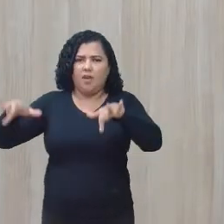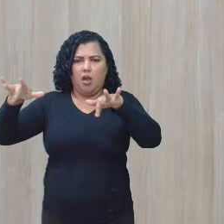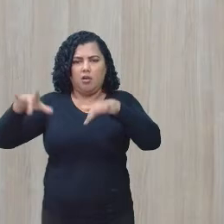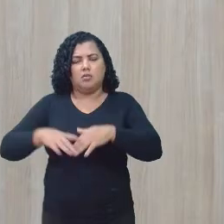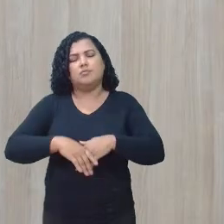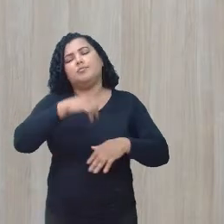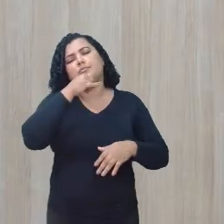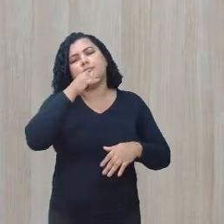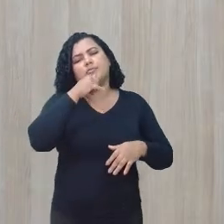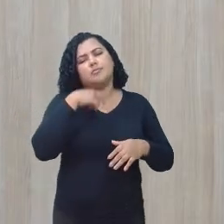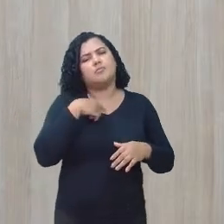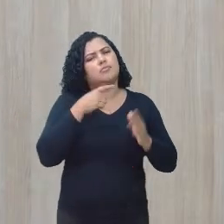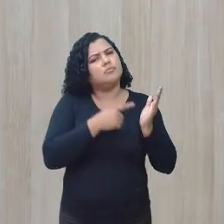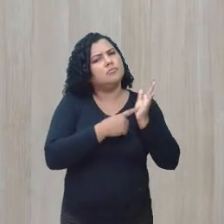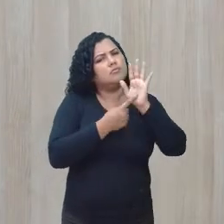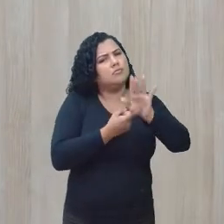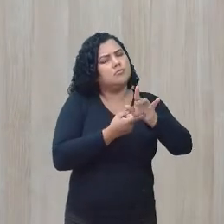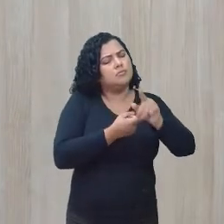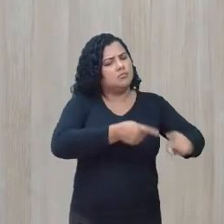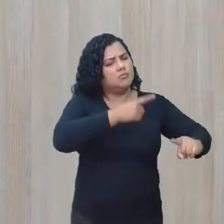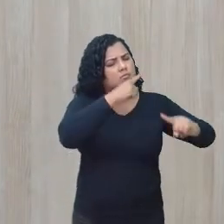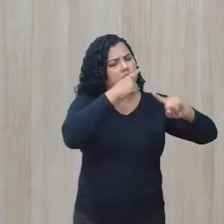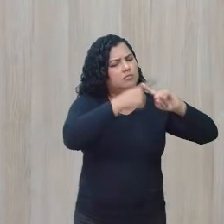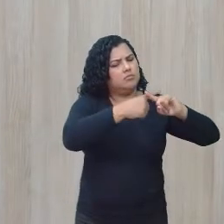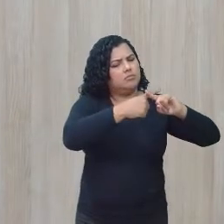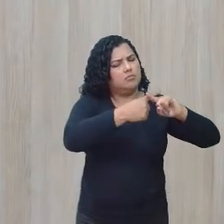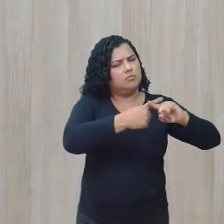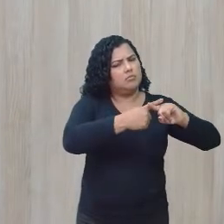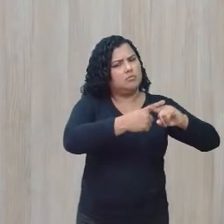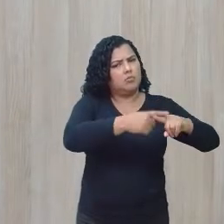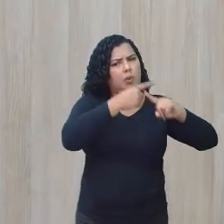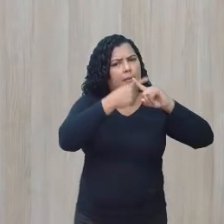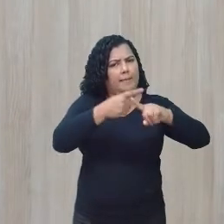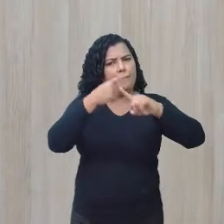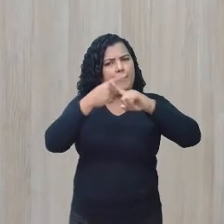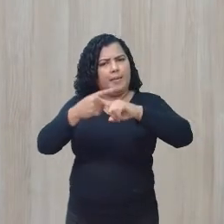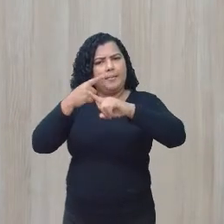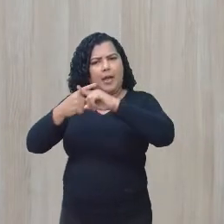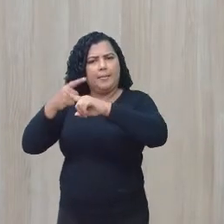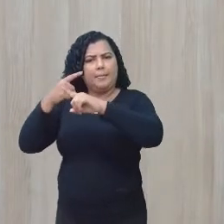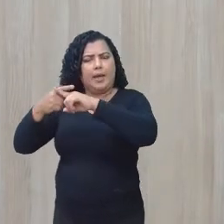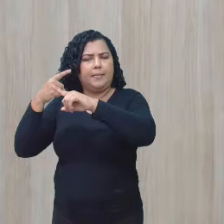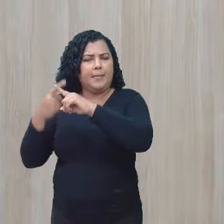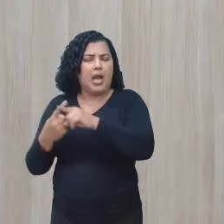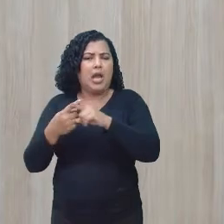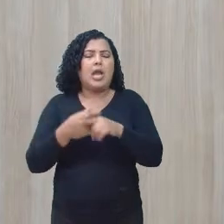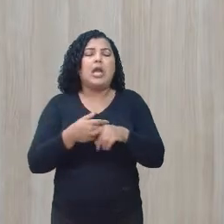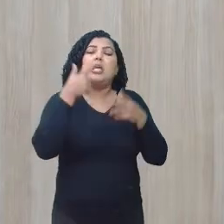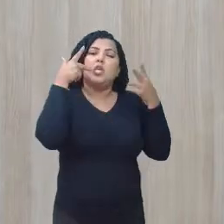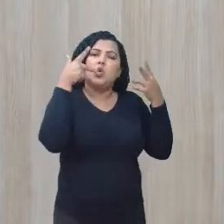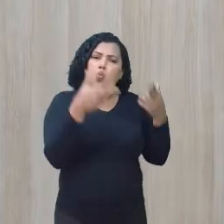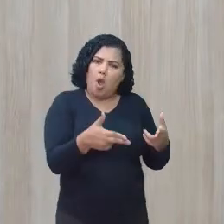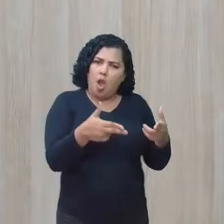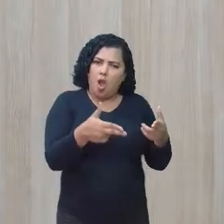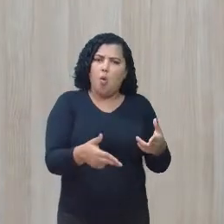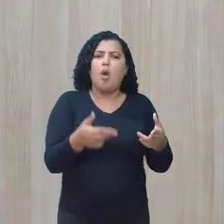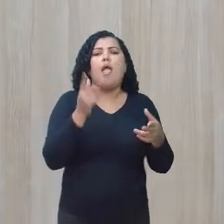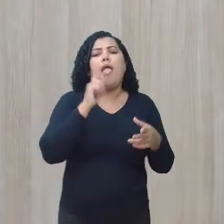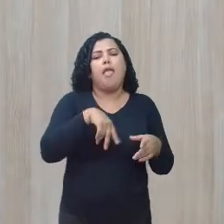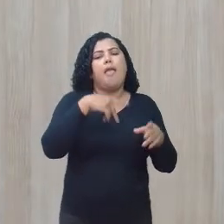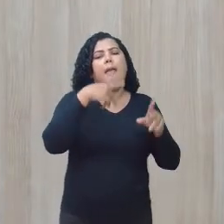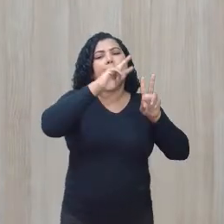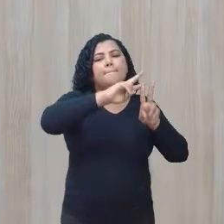multiplicando fatores iguais eu chego a uma operação que é a chamada potenciação, o que seria eu fazer